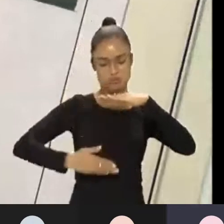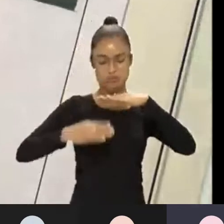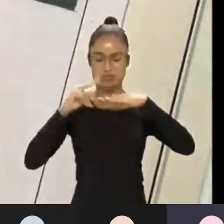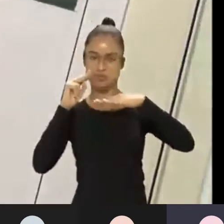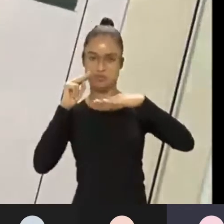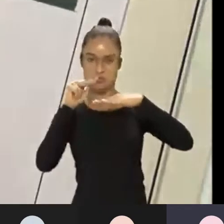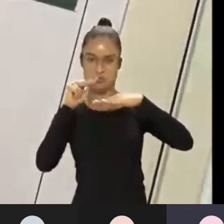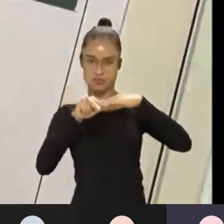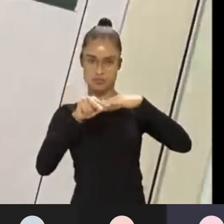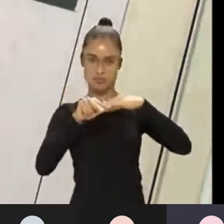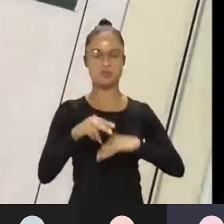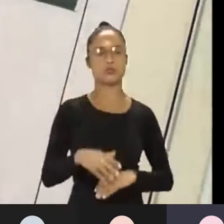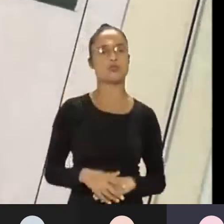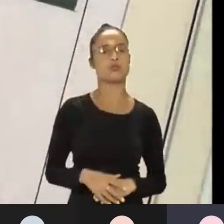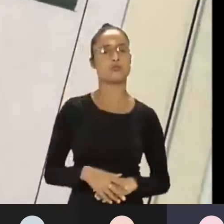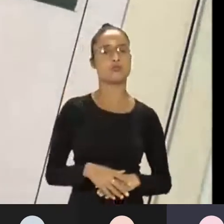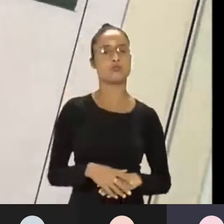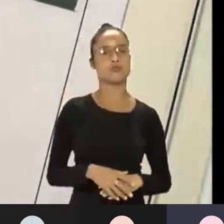O objeto